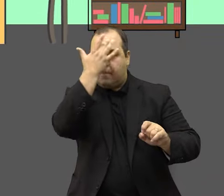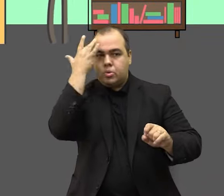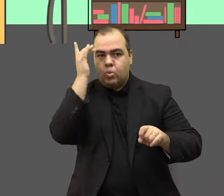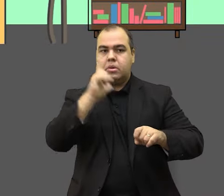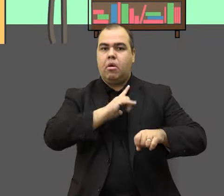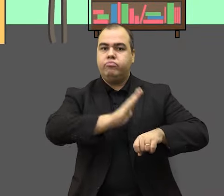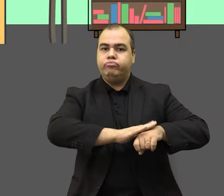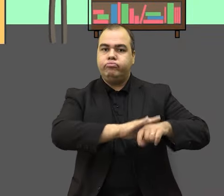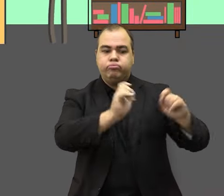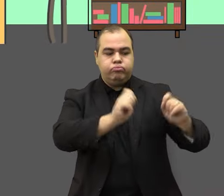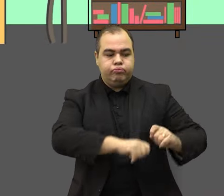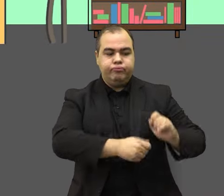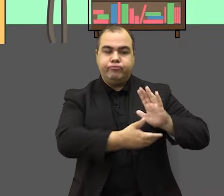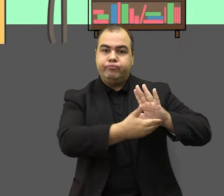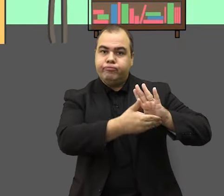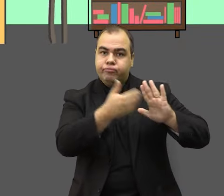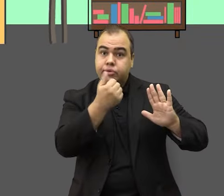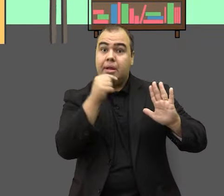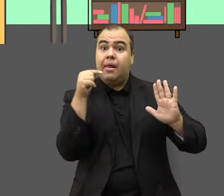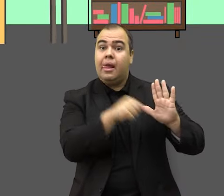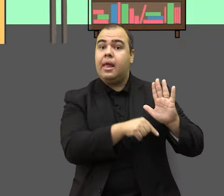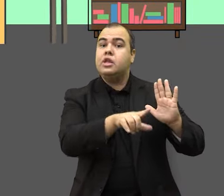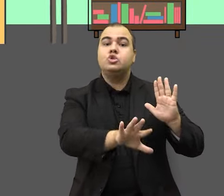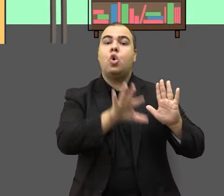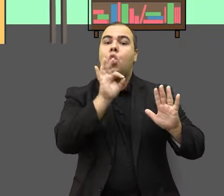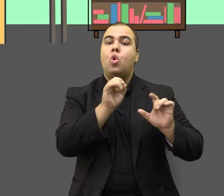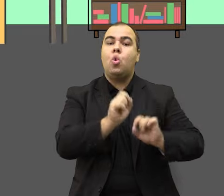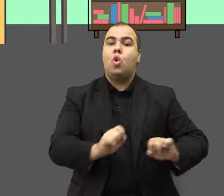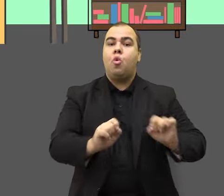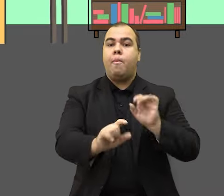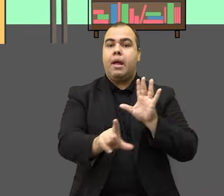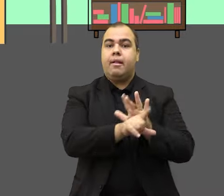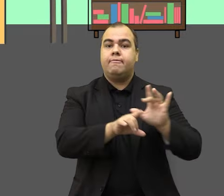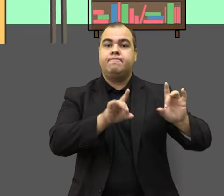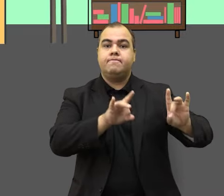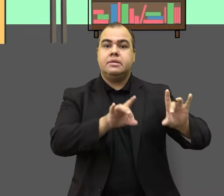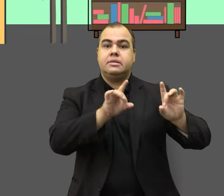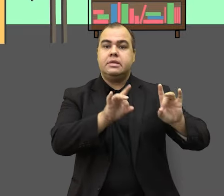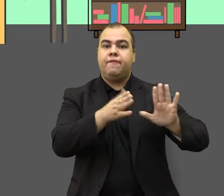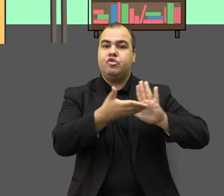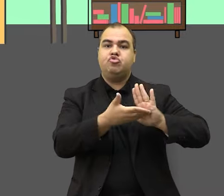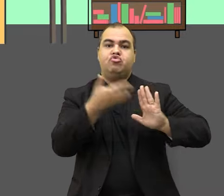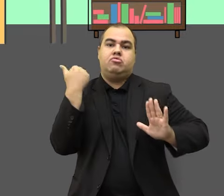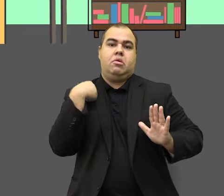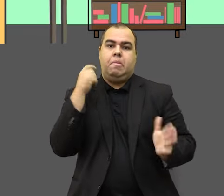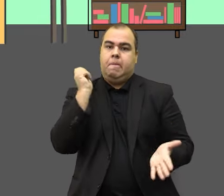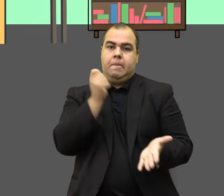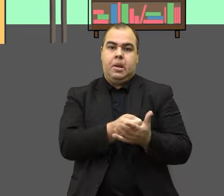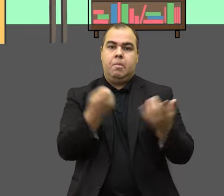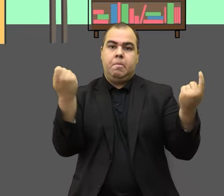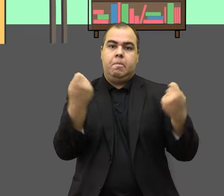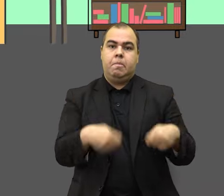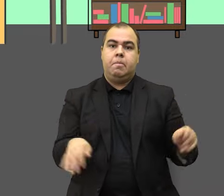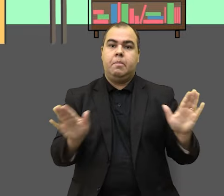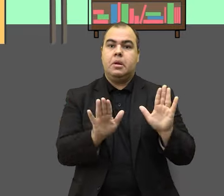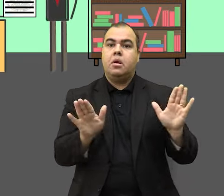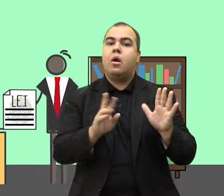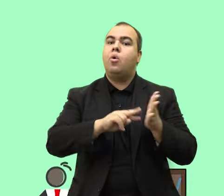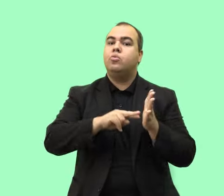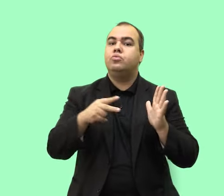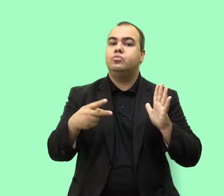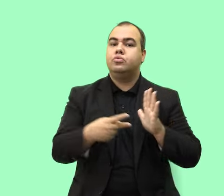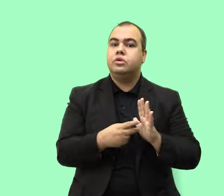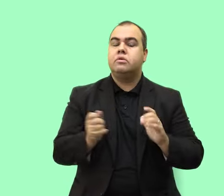ter a competência para instituir determinado tributo, ele opta, por meio de uma lei específica, por dispensar o pagamento em determinadas situações.